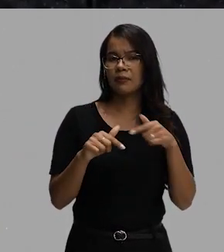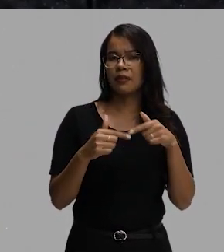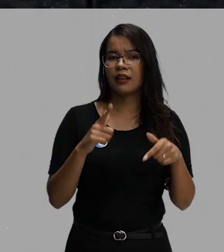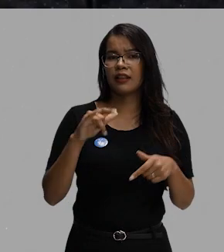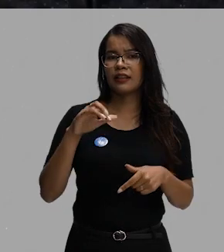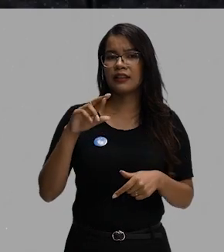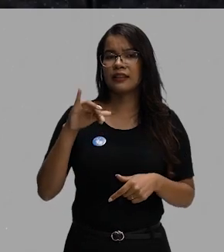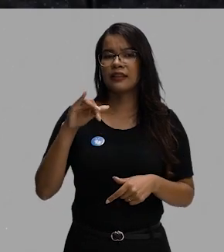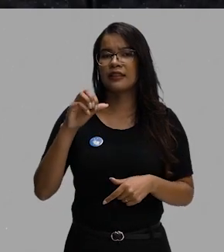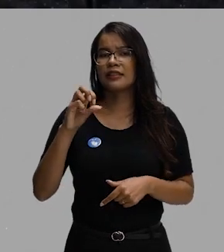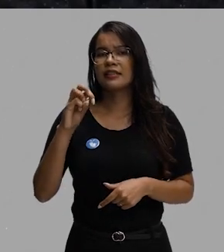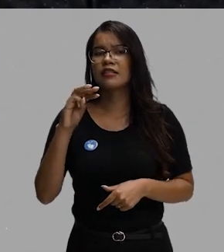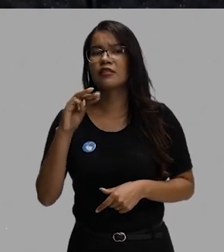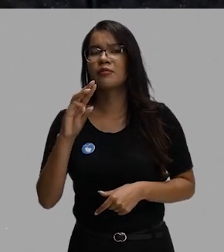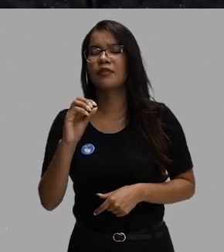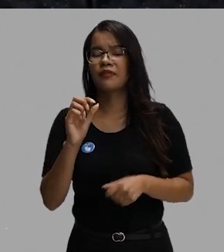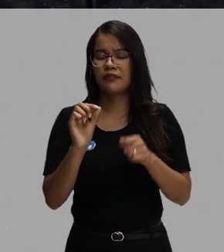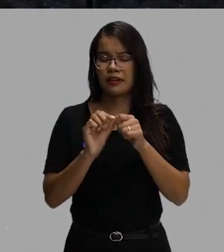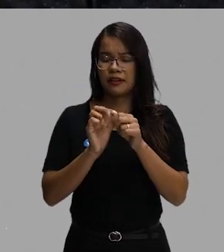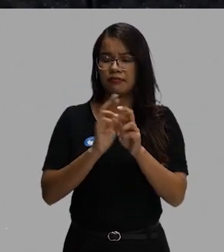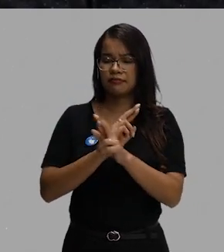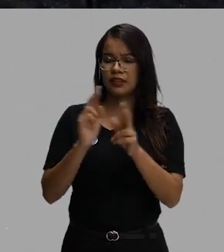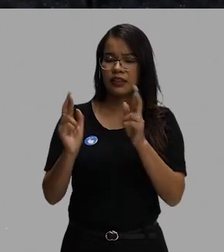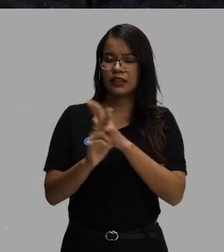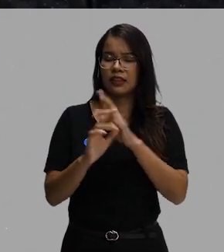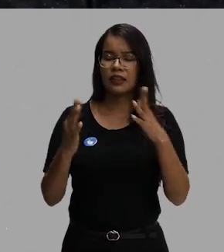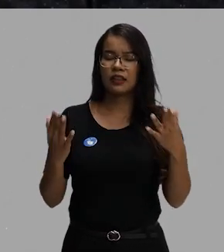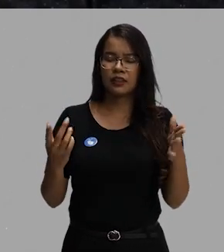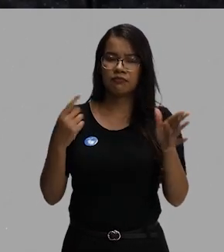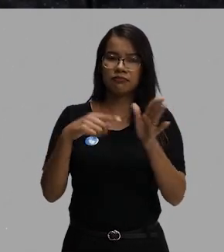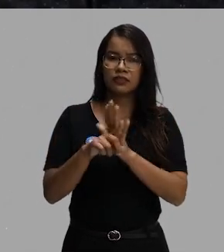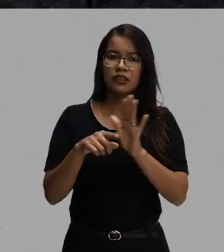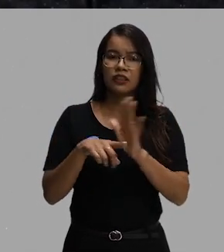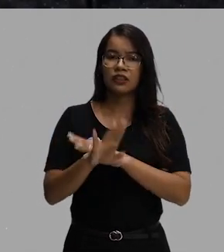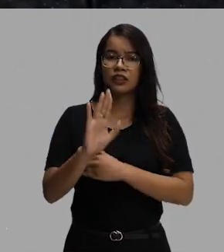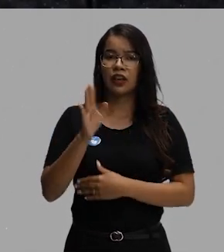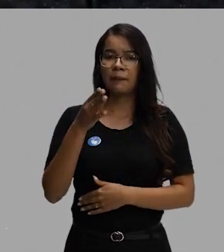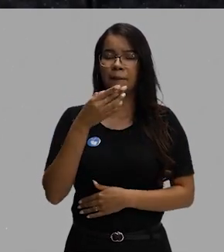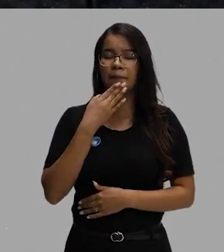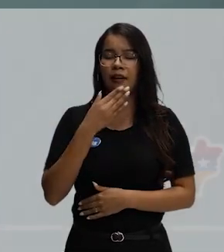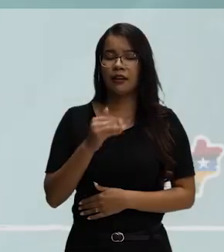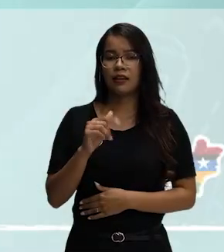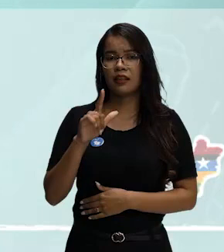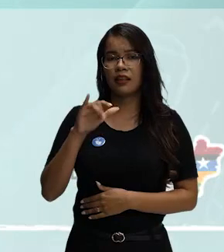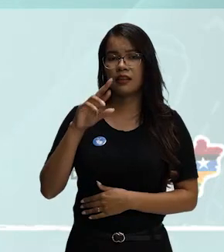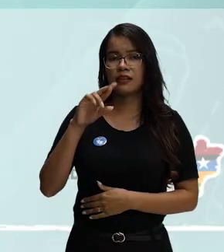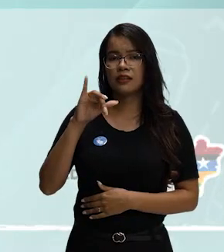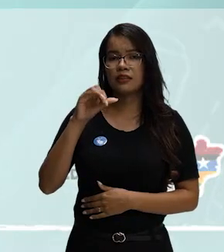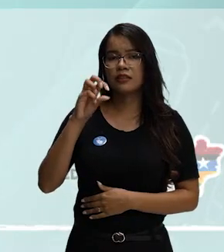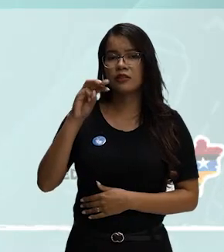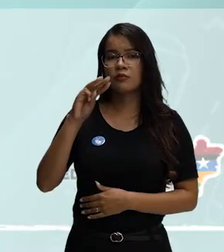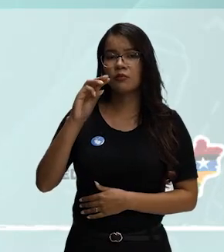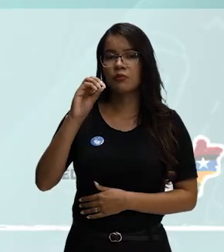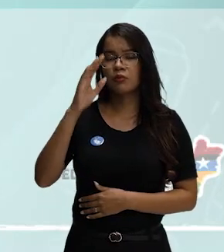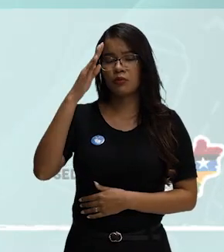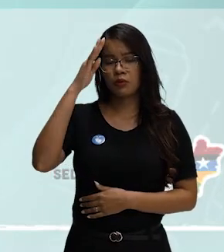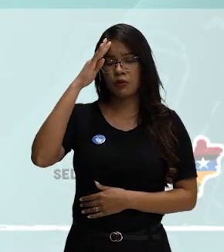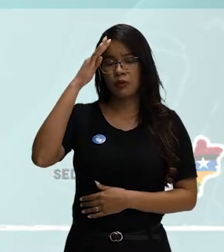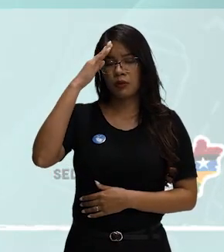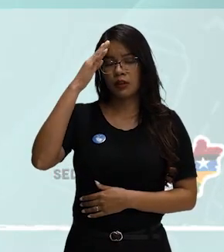fazer essa contextualização. Então, essa questão já te pede um lirismo. Vamos voltar para o comando? Vou voltar